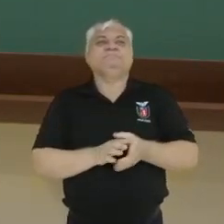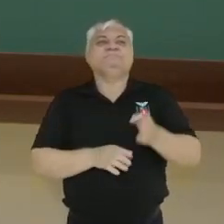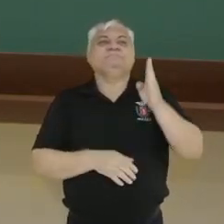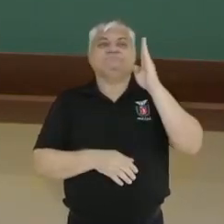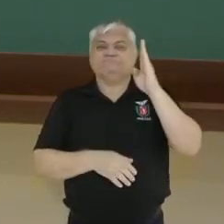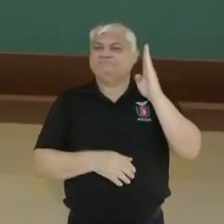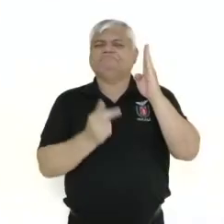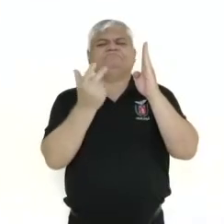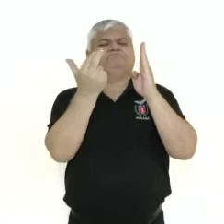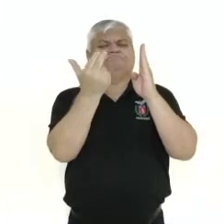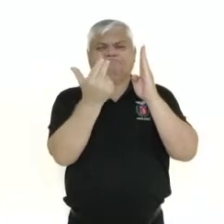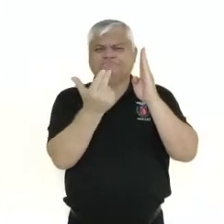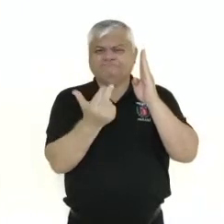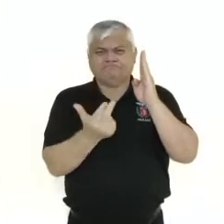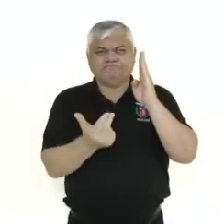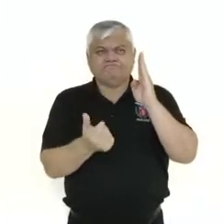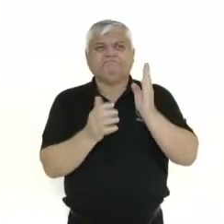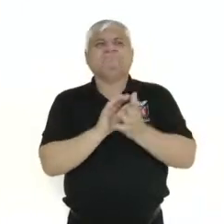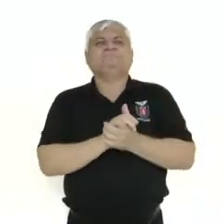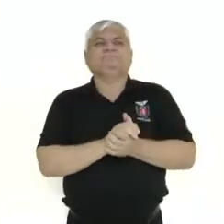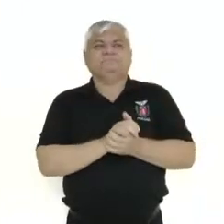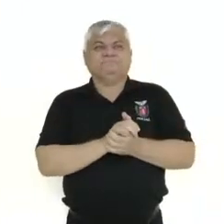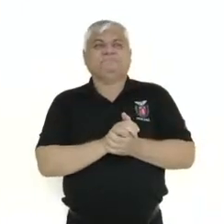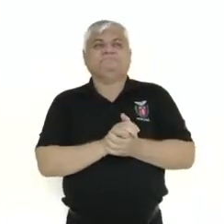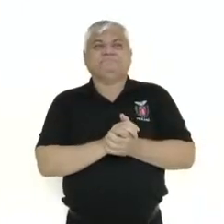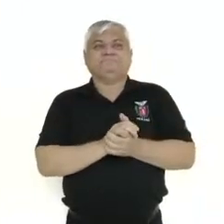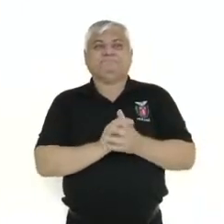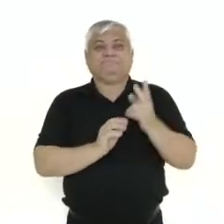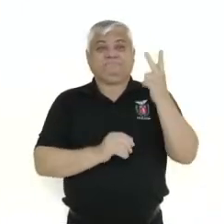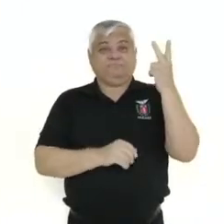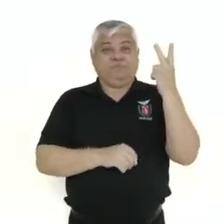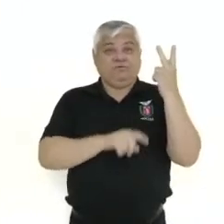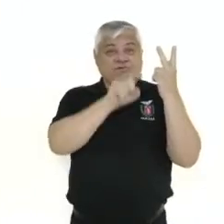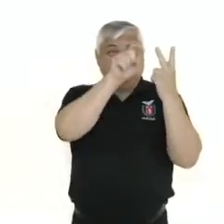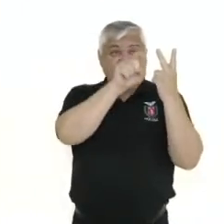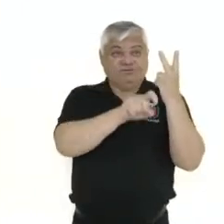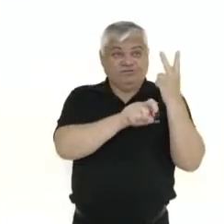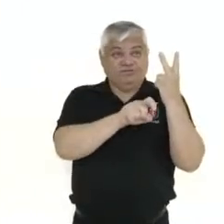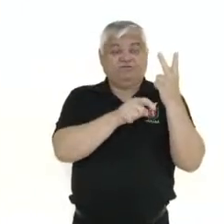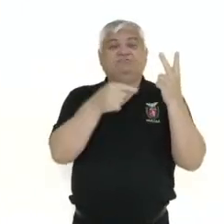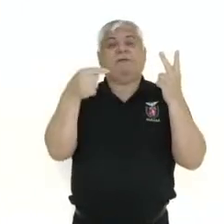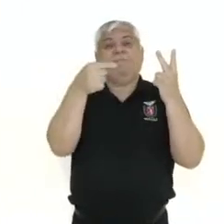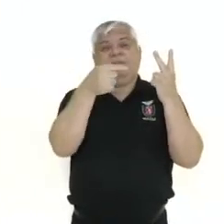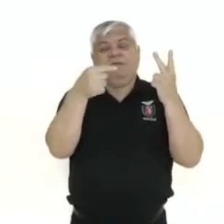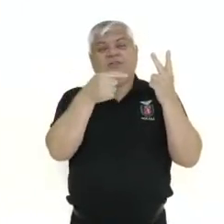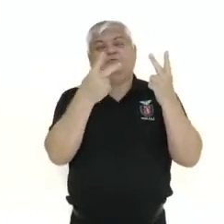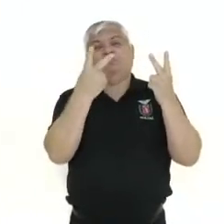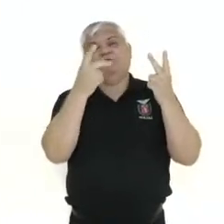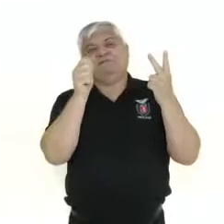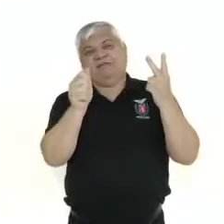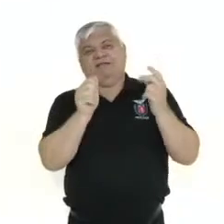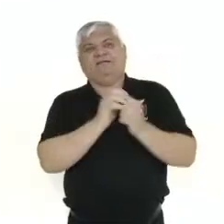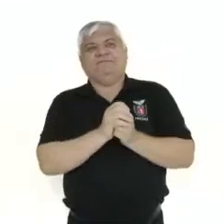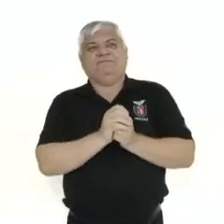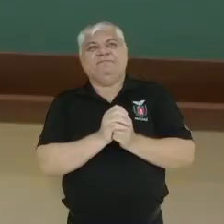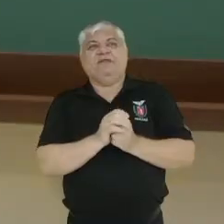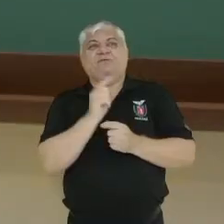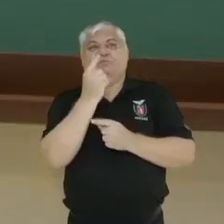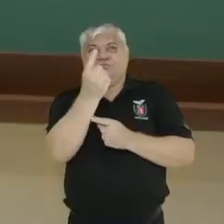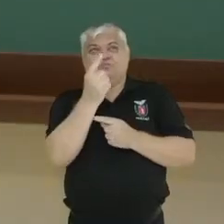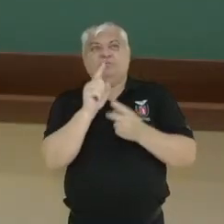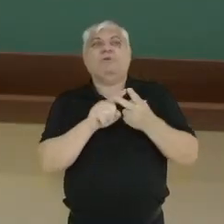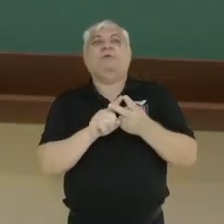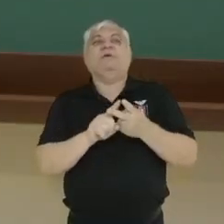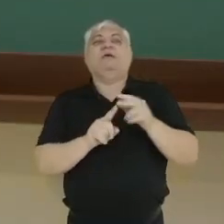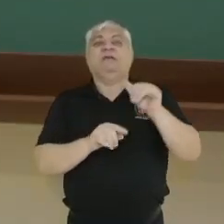a mesma coisa. Então, eu vou pegar este valor aqui é igual a menos 2A. O A deu 1. Este